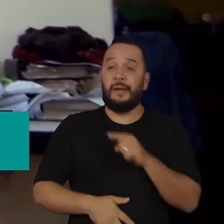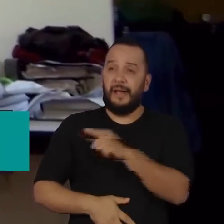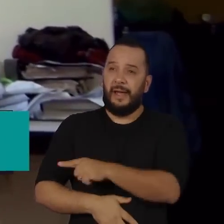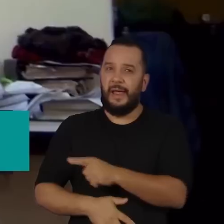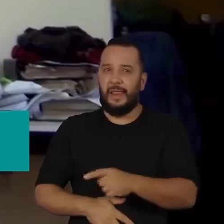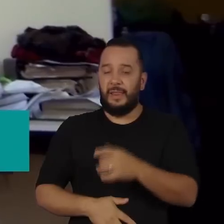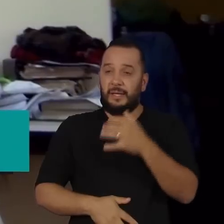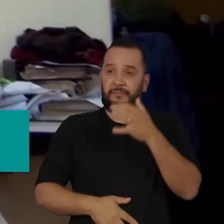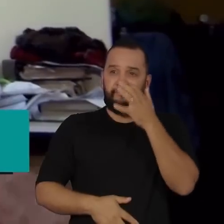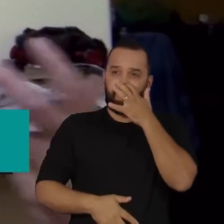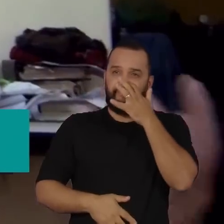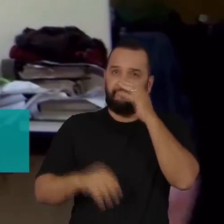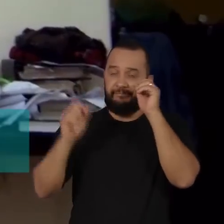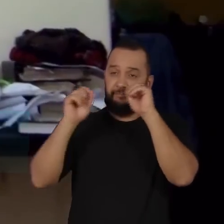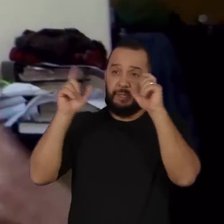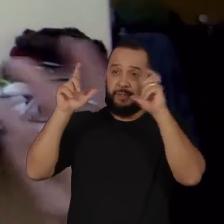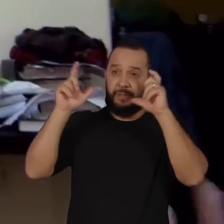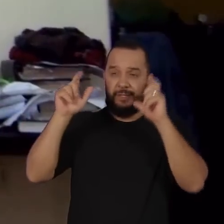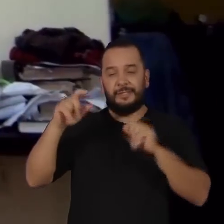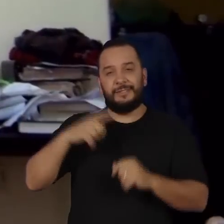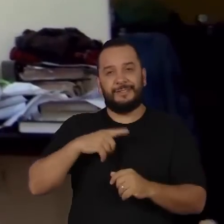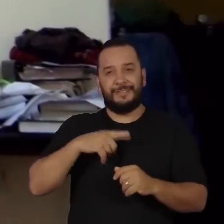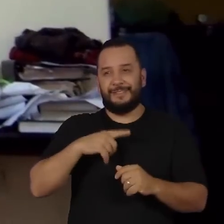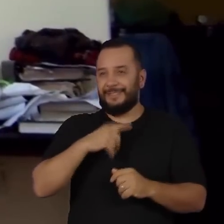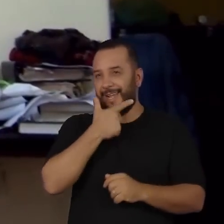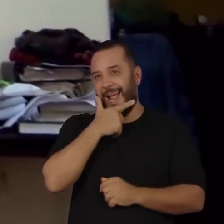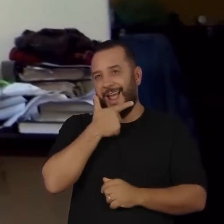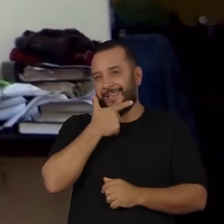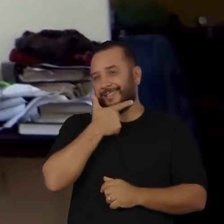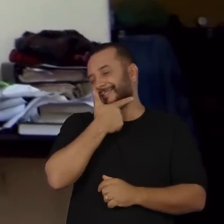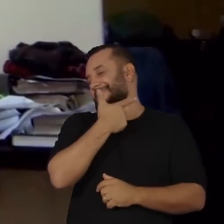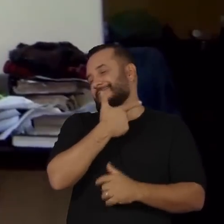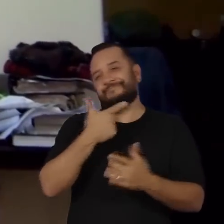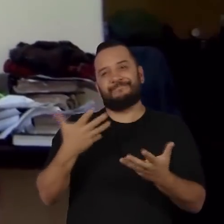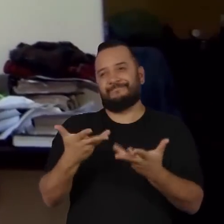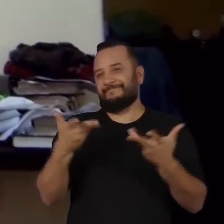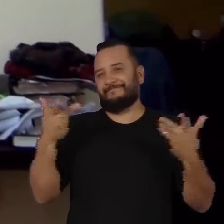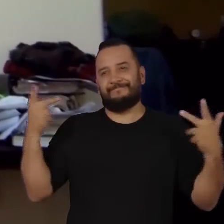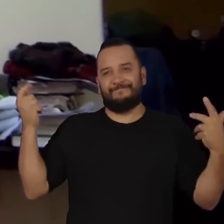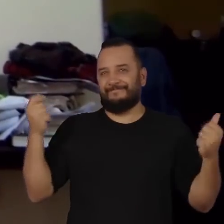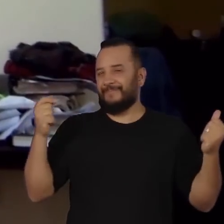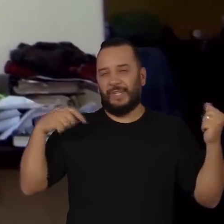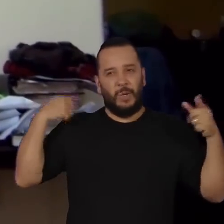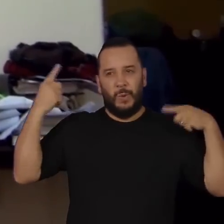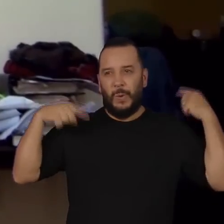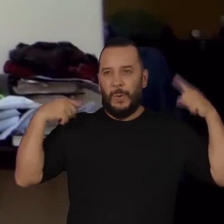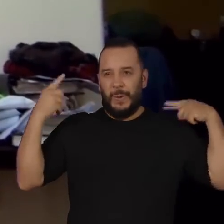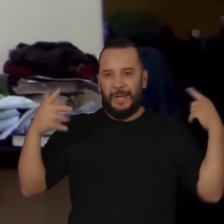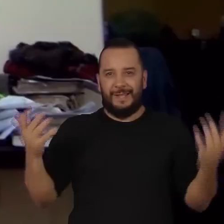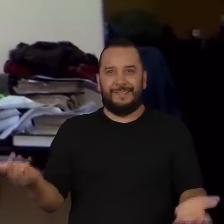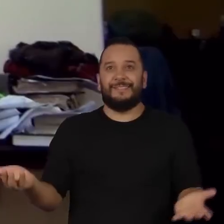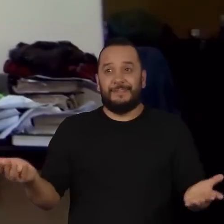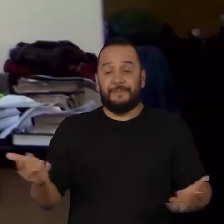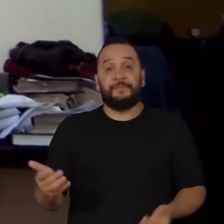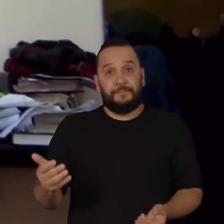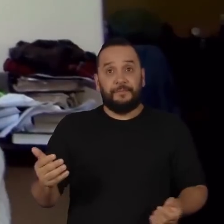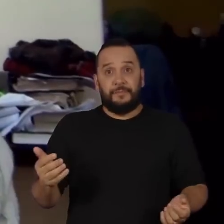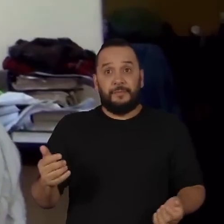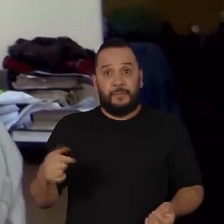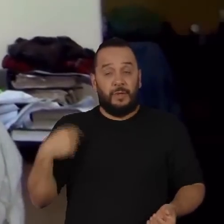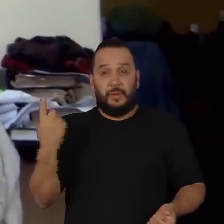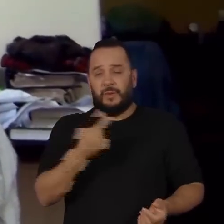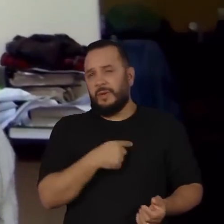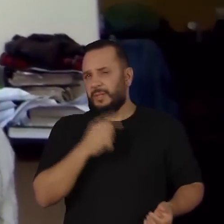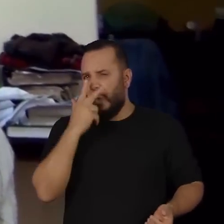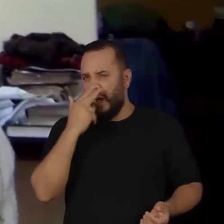impressionante, tinha um carisma do tamanho do universo, uma coisa louca. E nós estávamos aí,